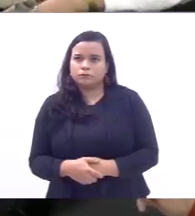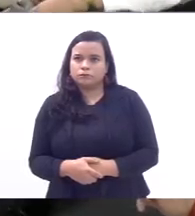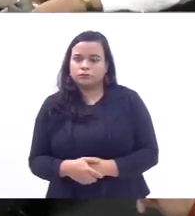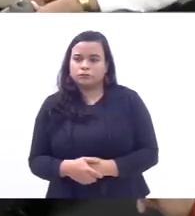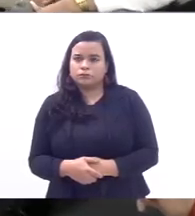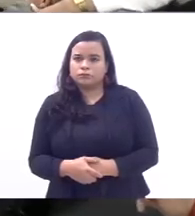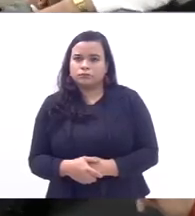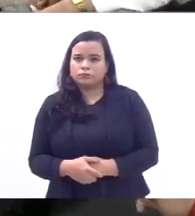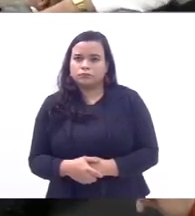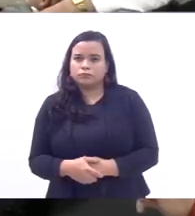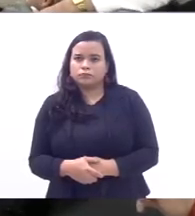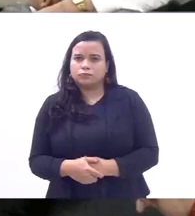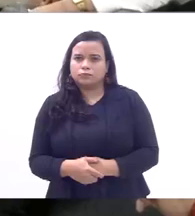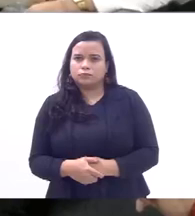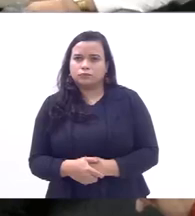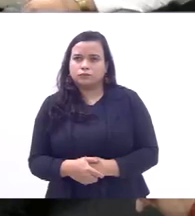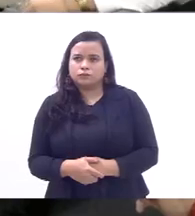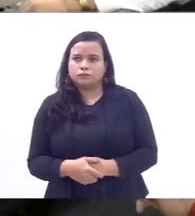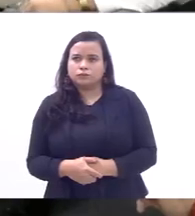Rodrigo.